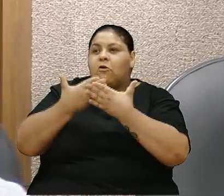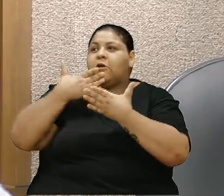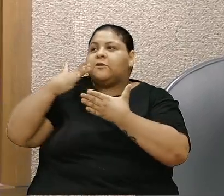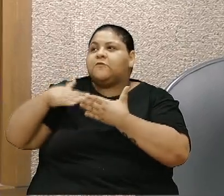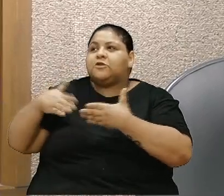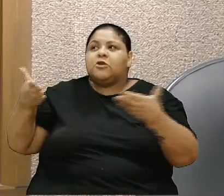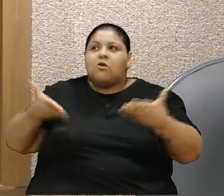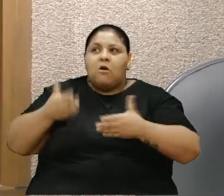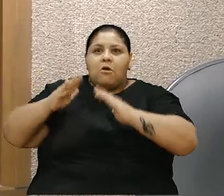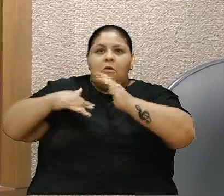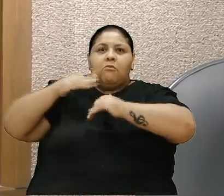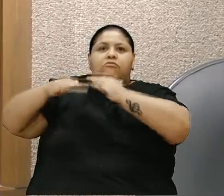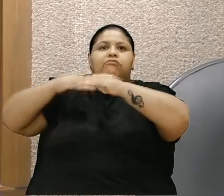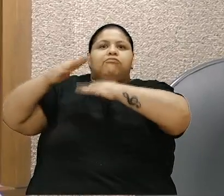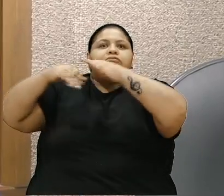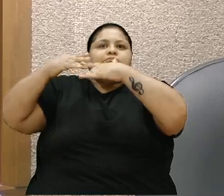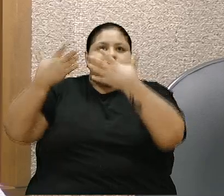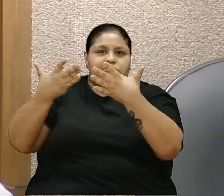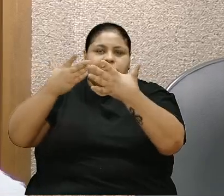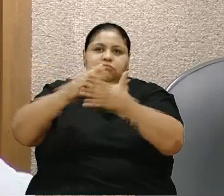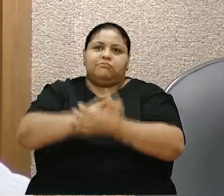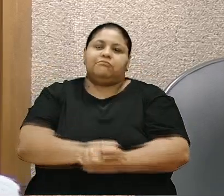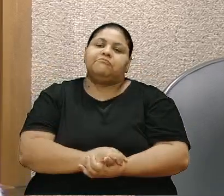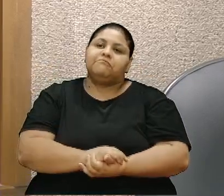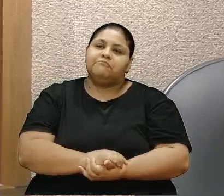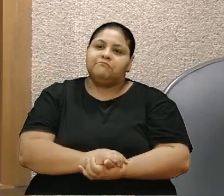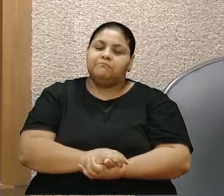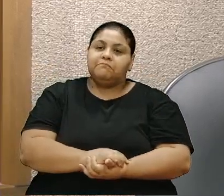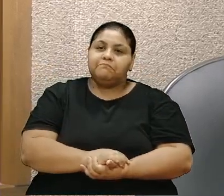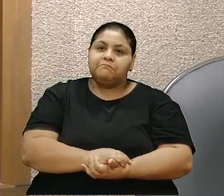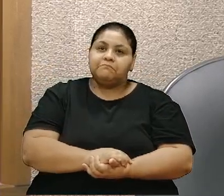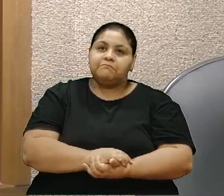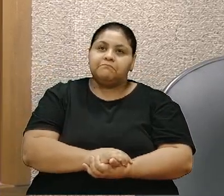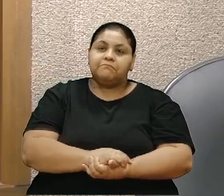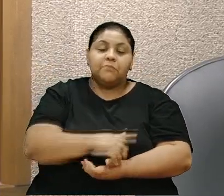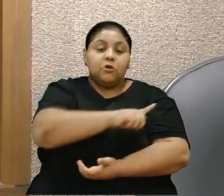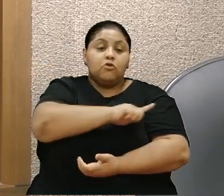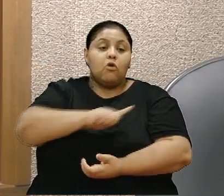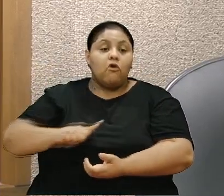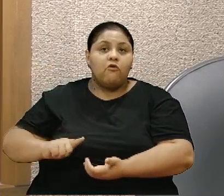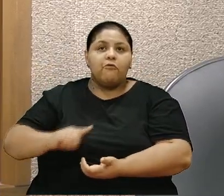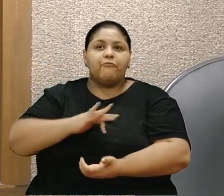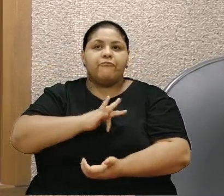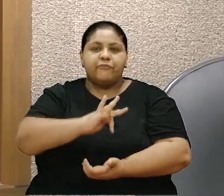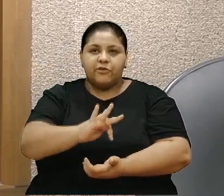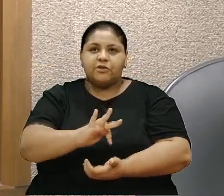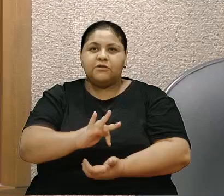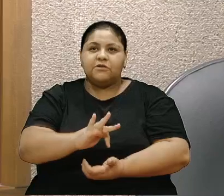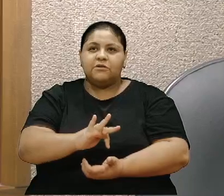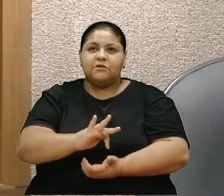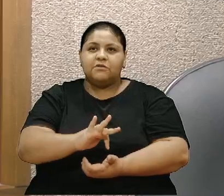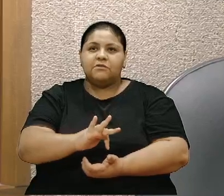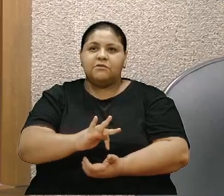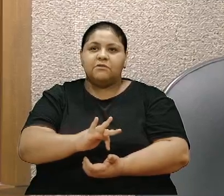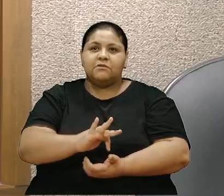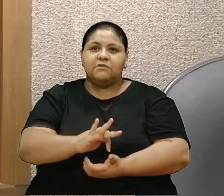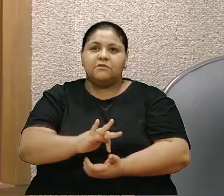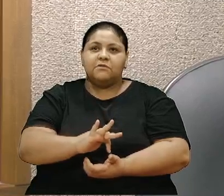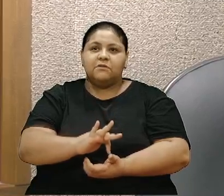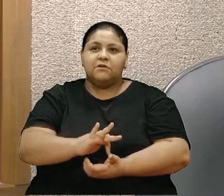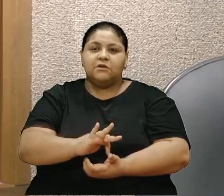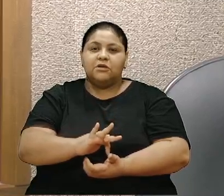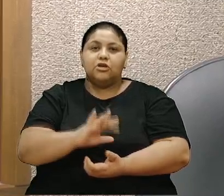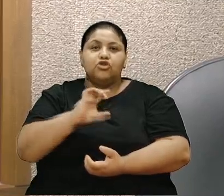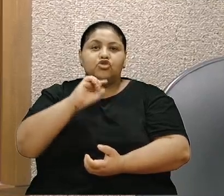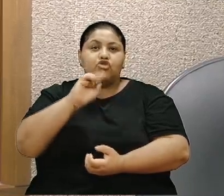da universalização da escola infantil. E o governo federal vai jogando atribuições para cima do